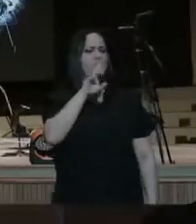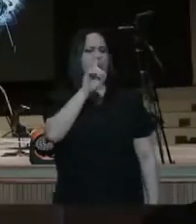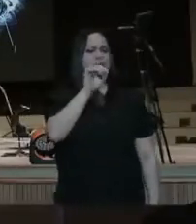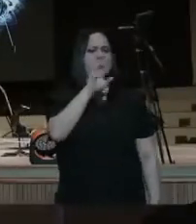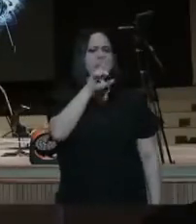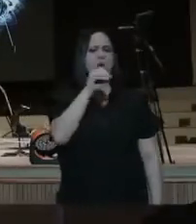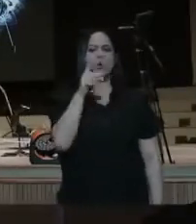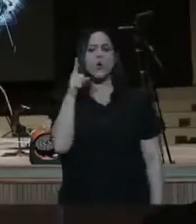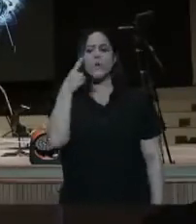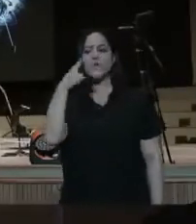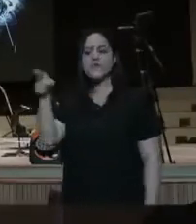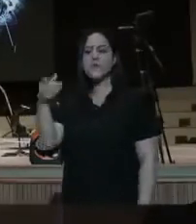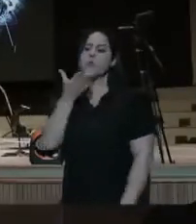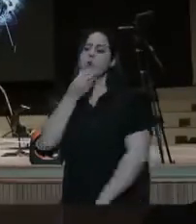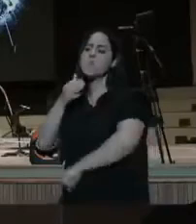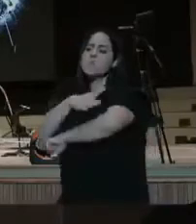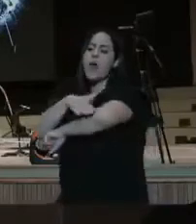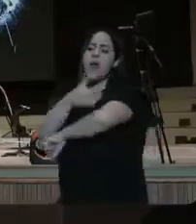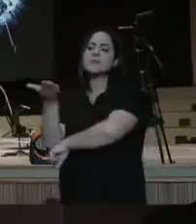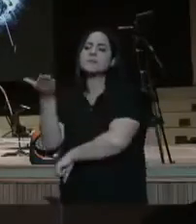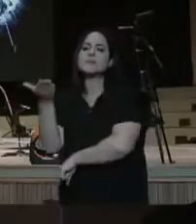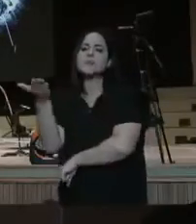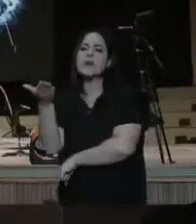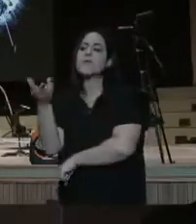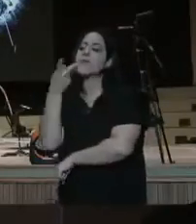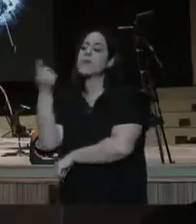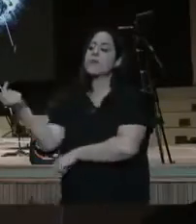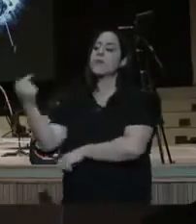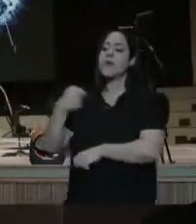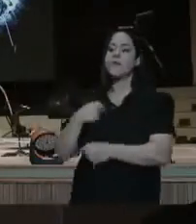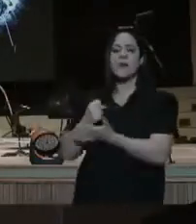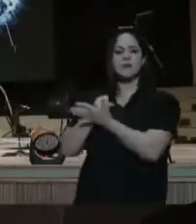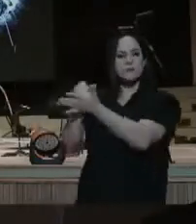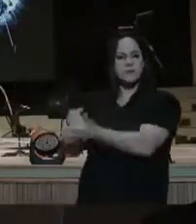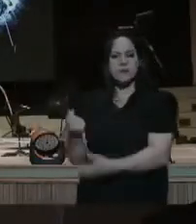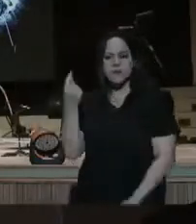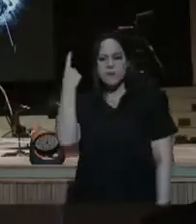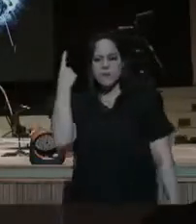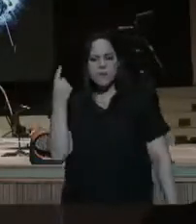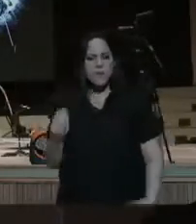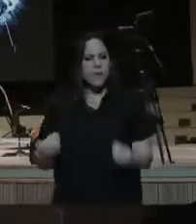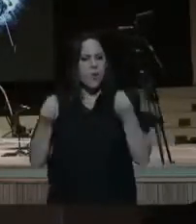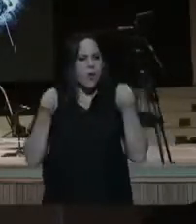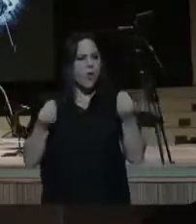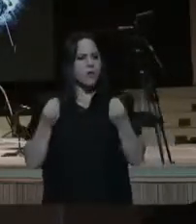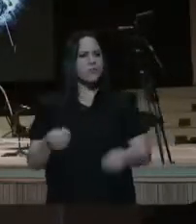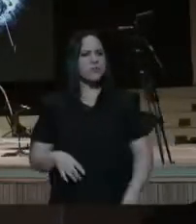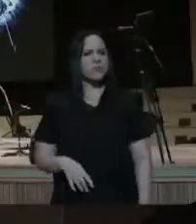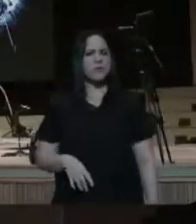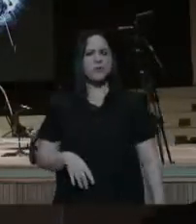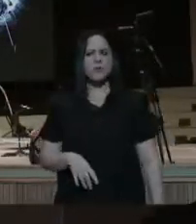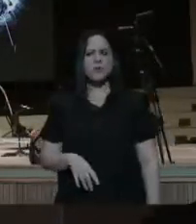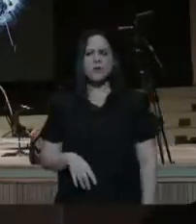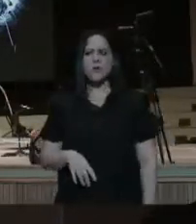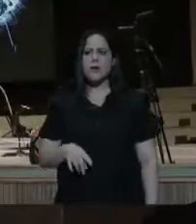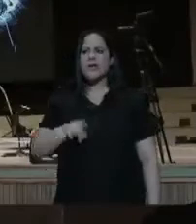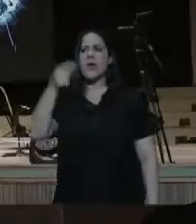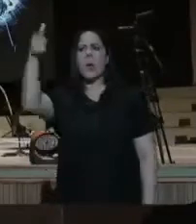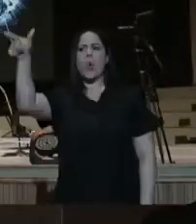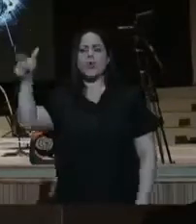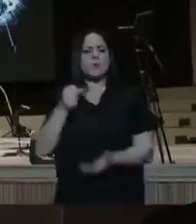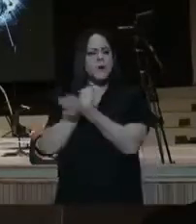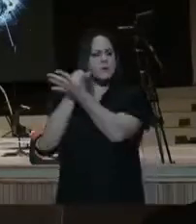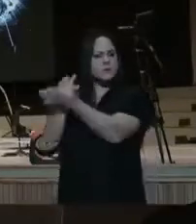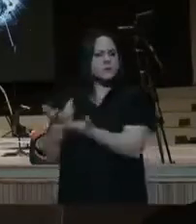controle montado na praça tal eles escrevem aqui que ia me ajudar disse olha que engraçado e monta terceirizando a generosidade dele o